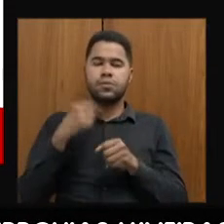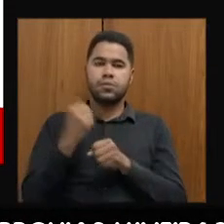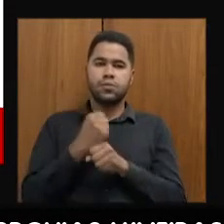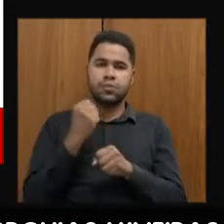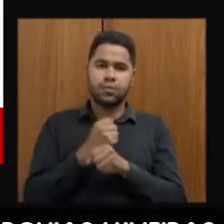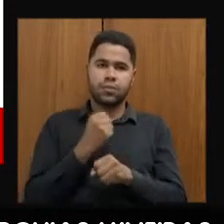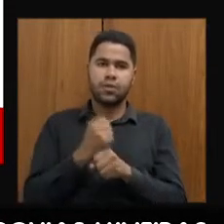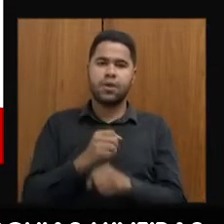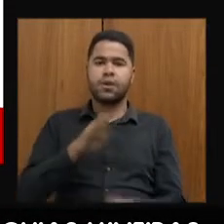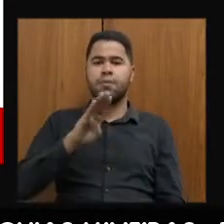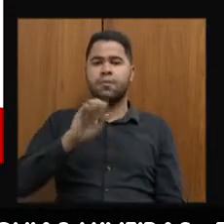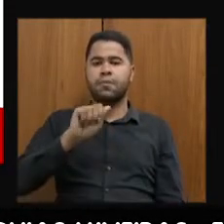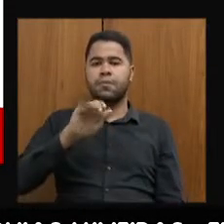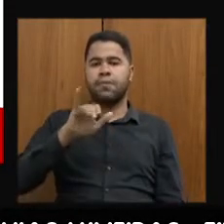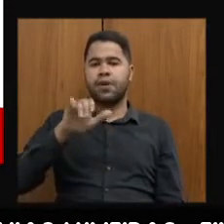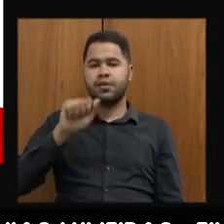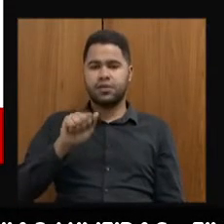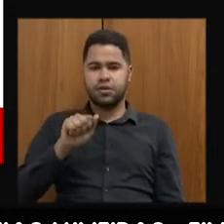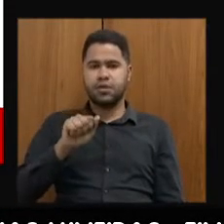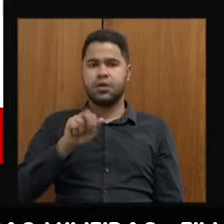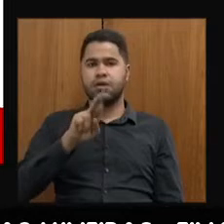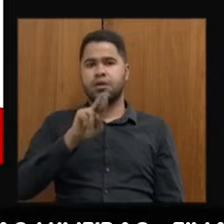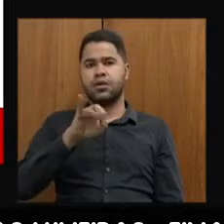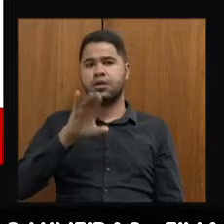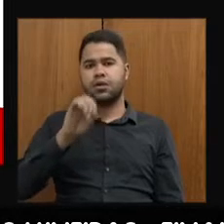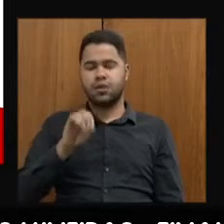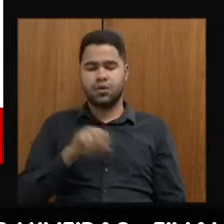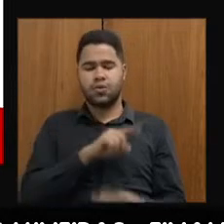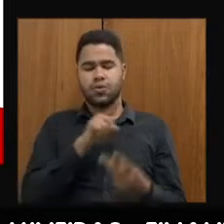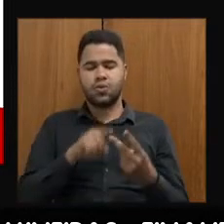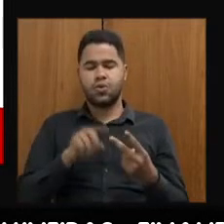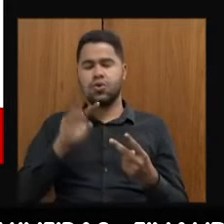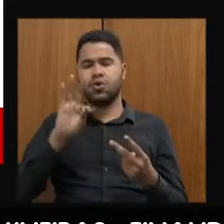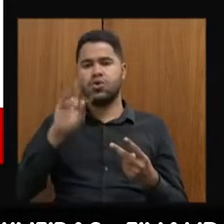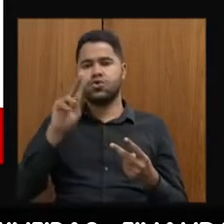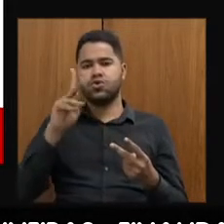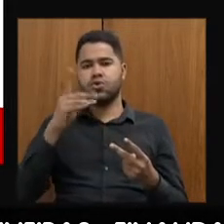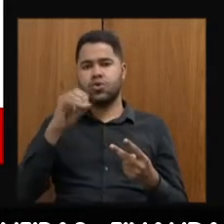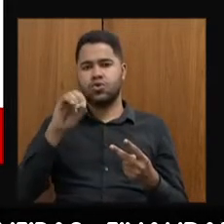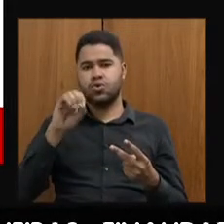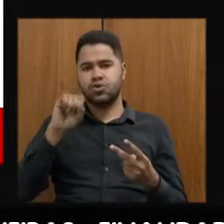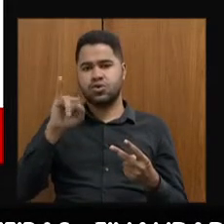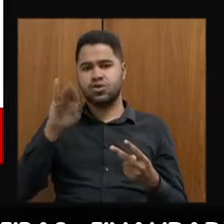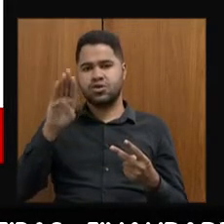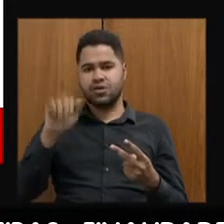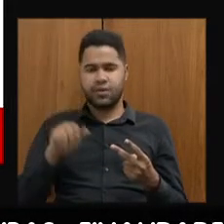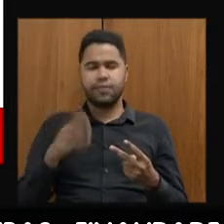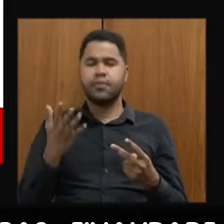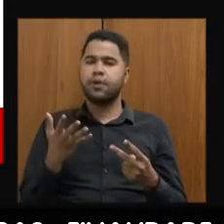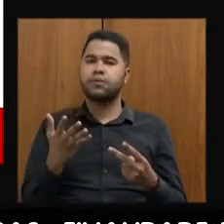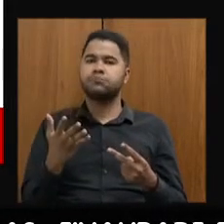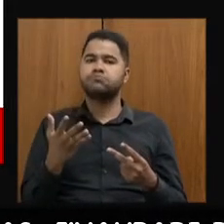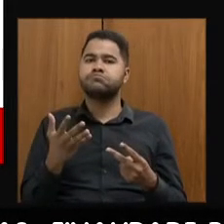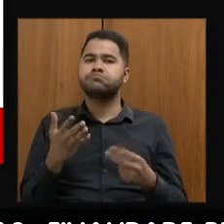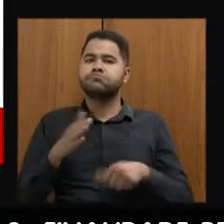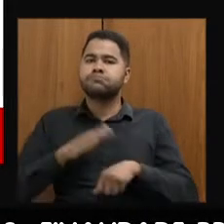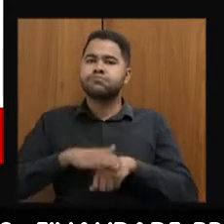obras o Bacia da Bacia do Rio Volga elevação do Toshiba no córrego Riacho das Pedras que é esse